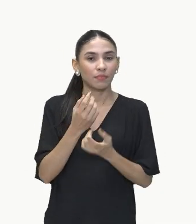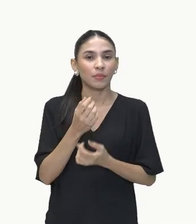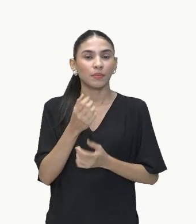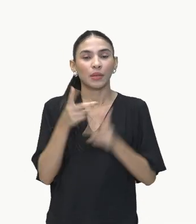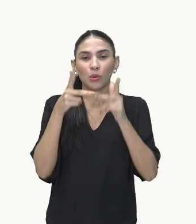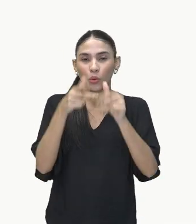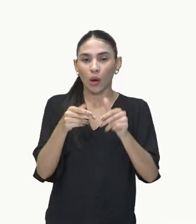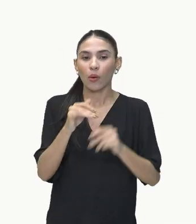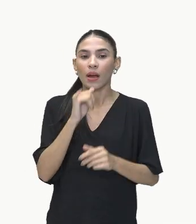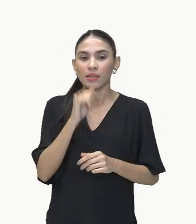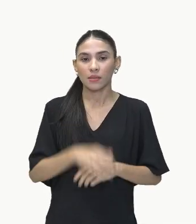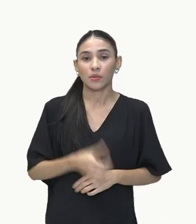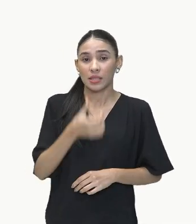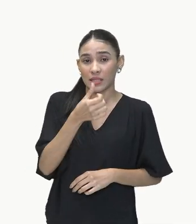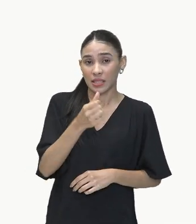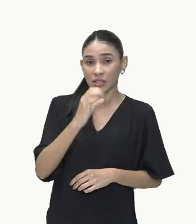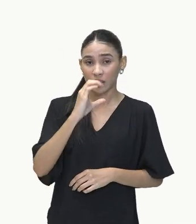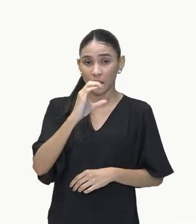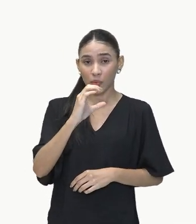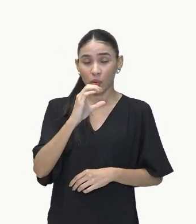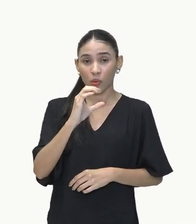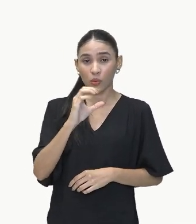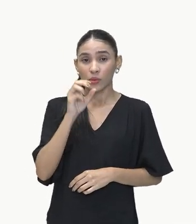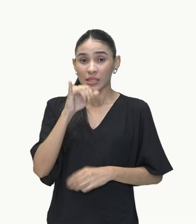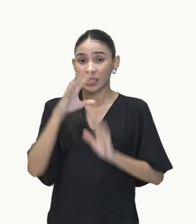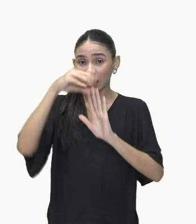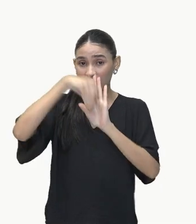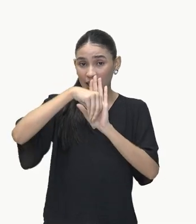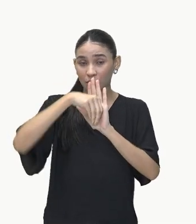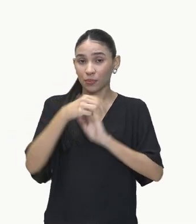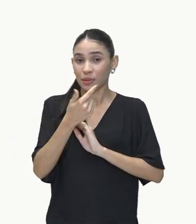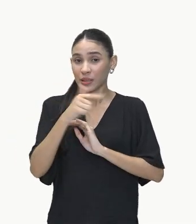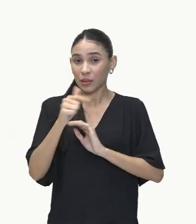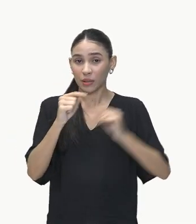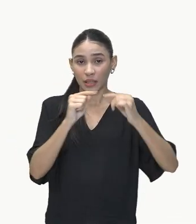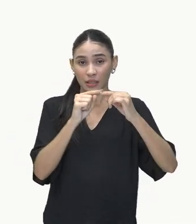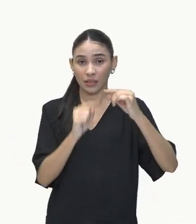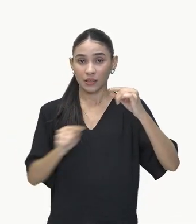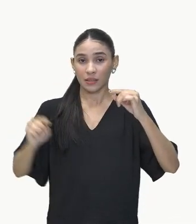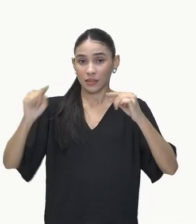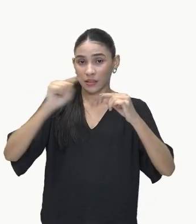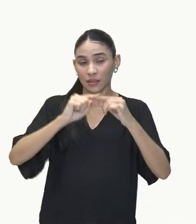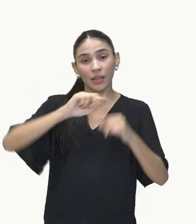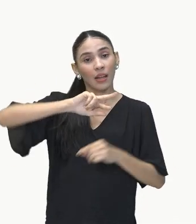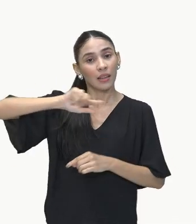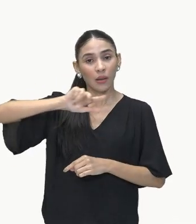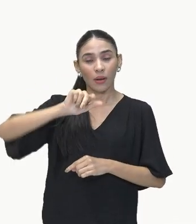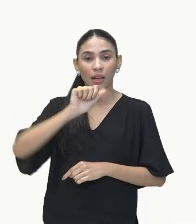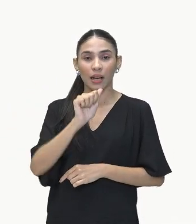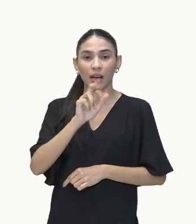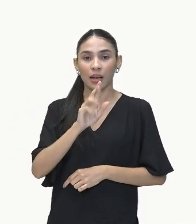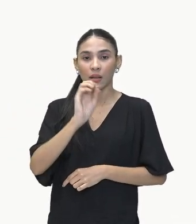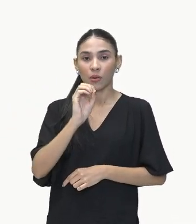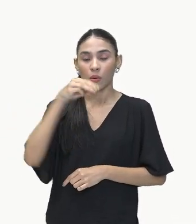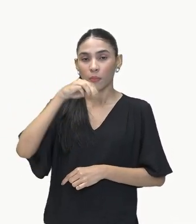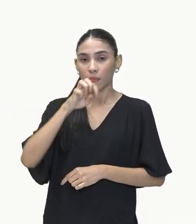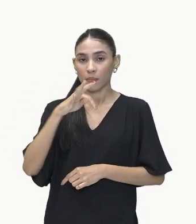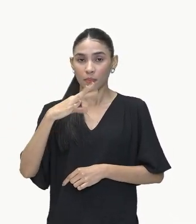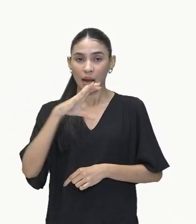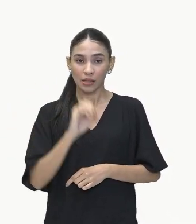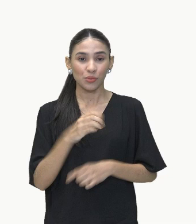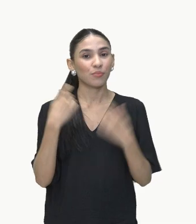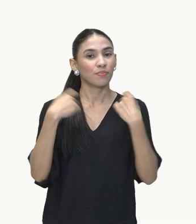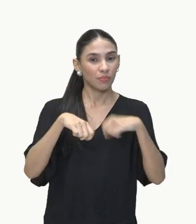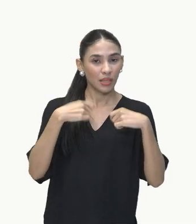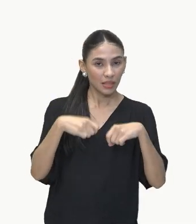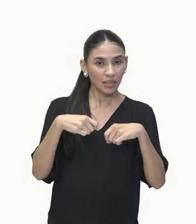carbonos, e não tiver um círculo no meio, não é aromática, porque não tem o núcleo aromático. Para ser aromática,